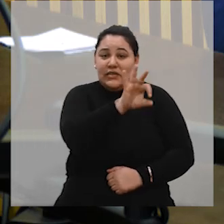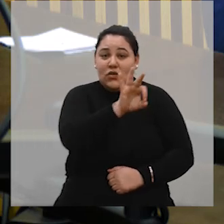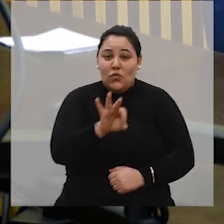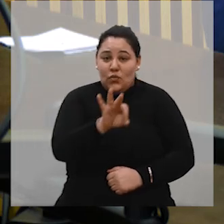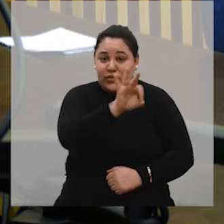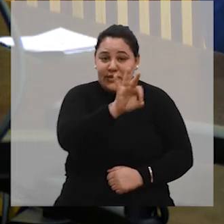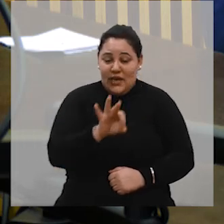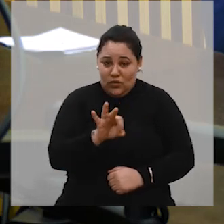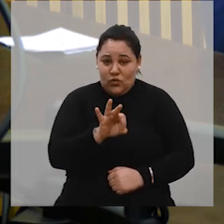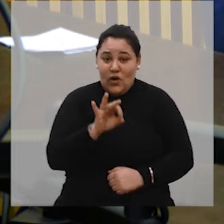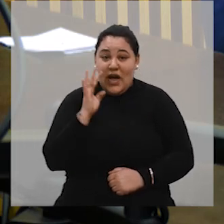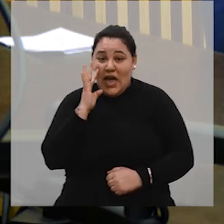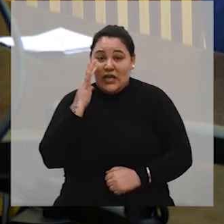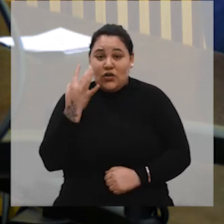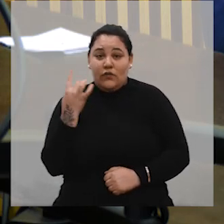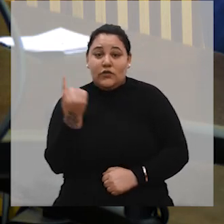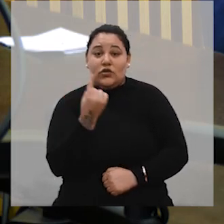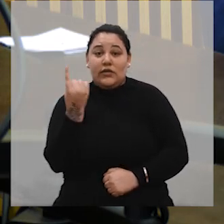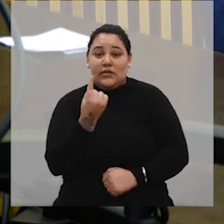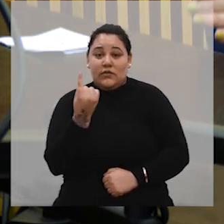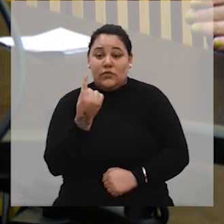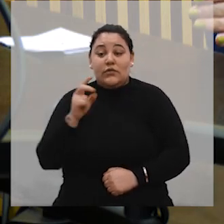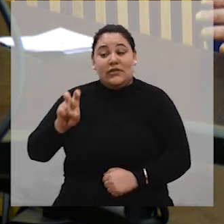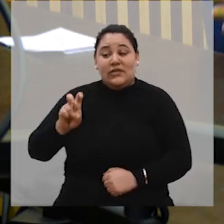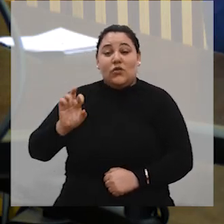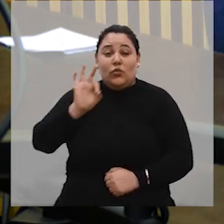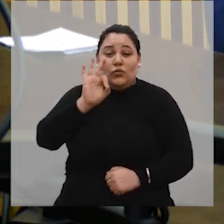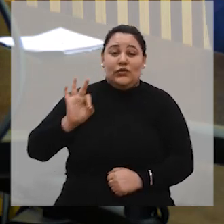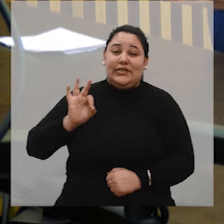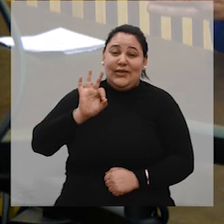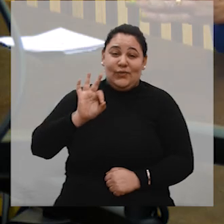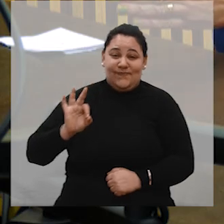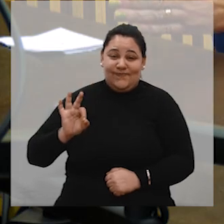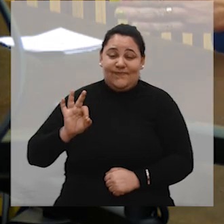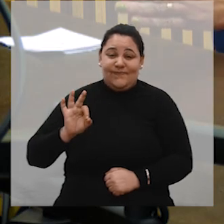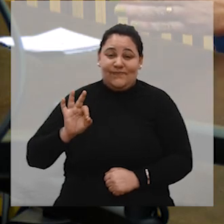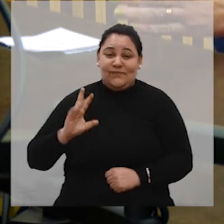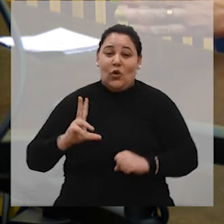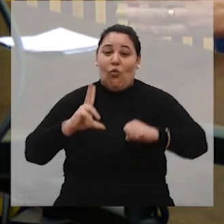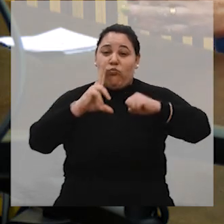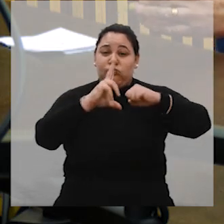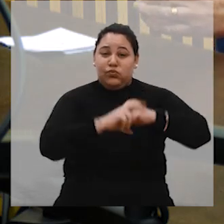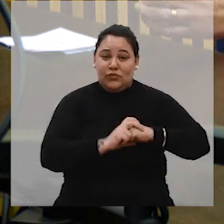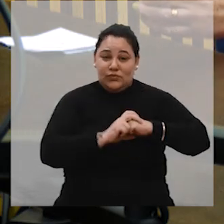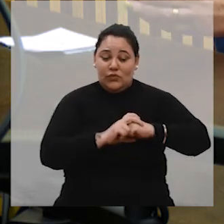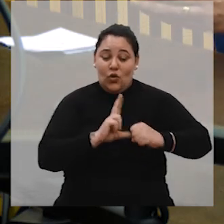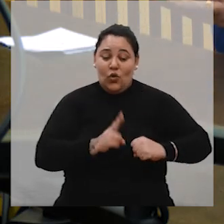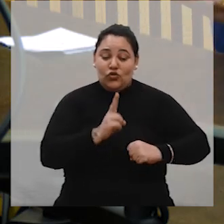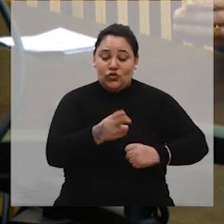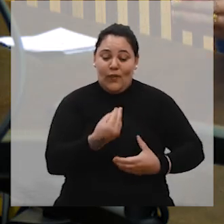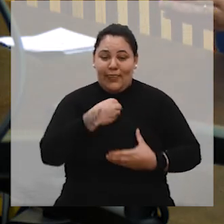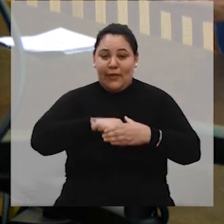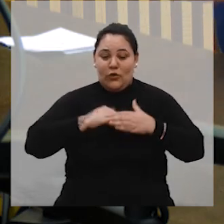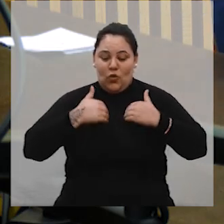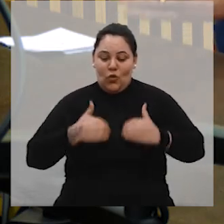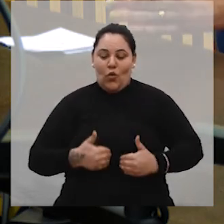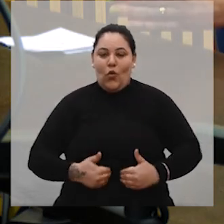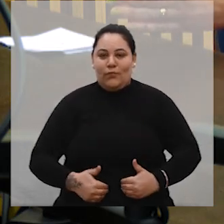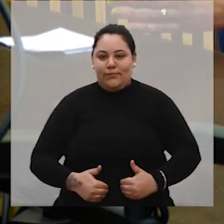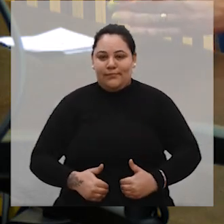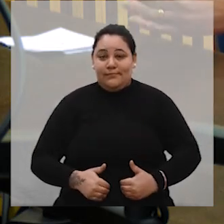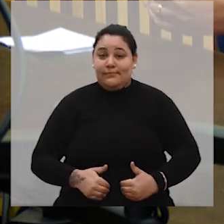95% dela vai se resolver sozinha. 5% o vírus vai permanecer no organismo. E é